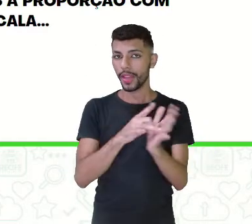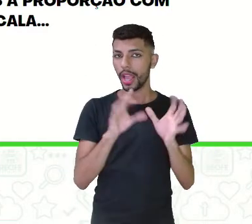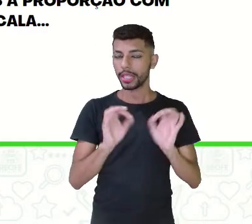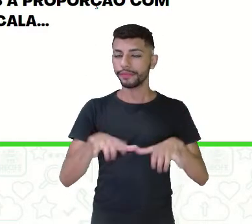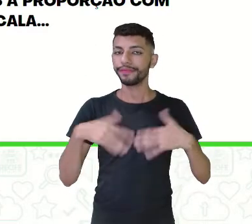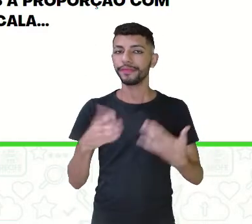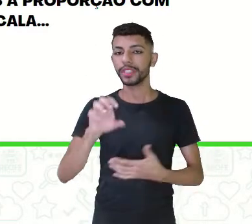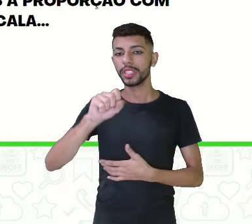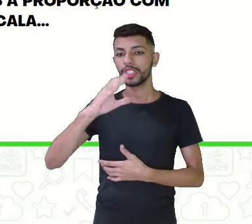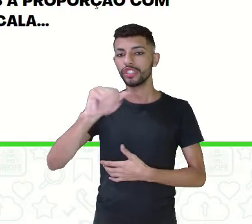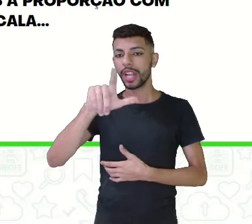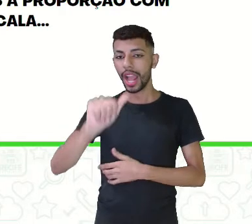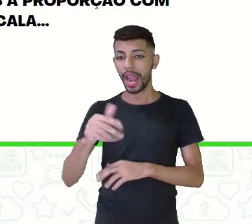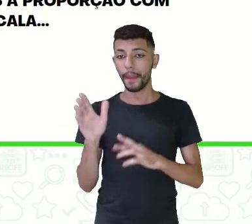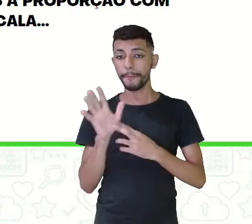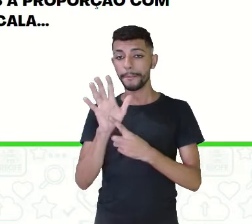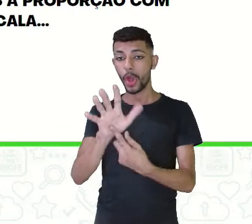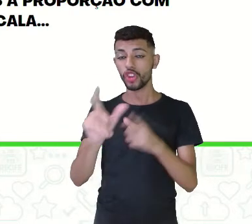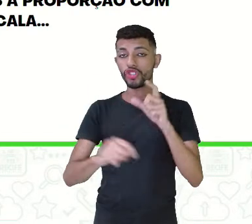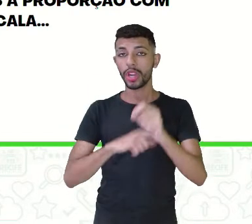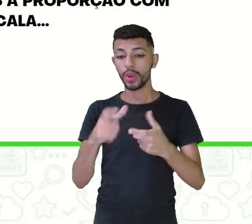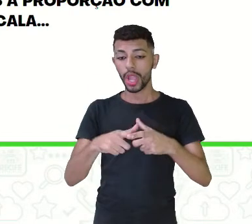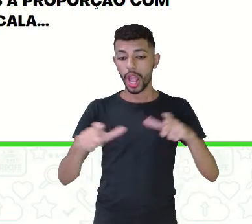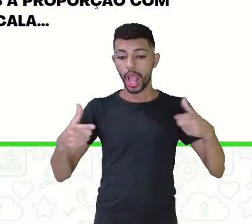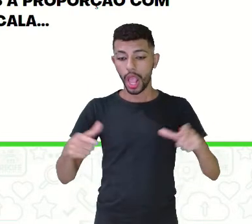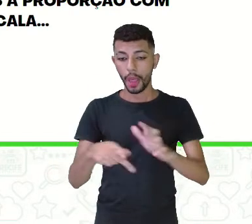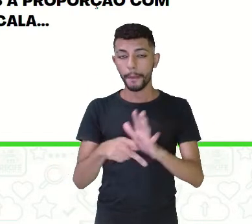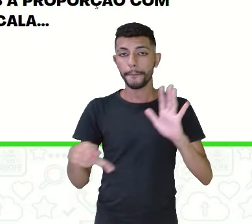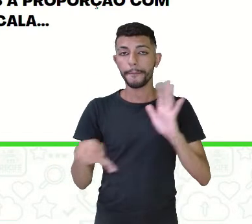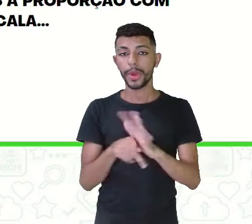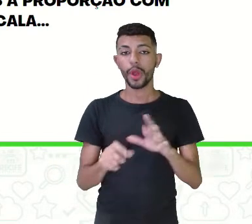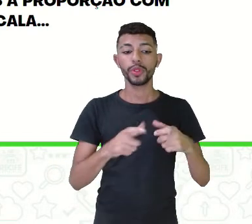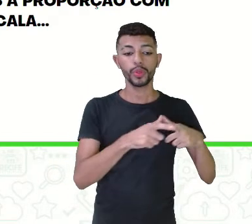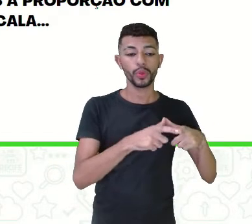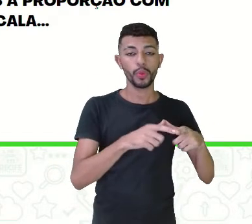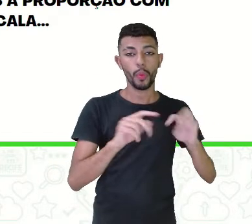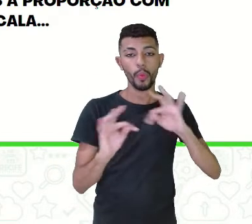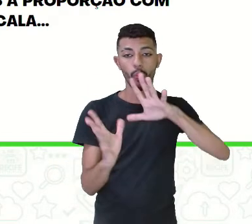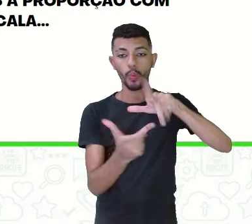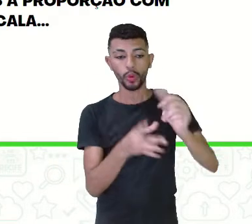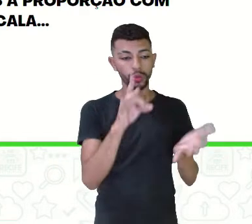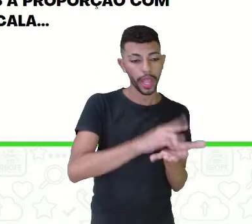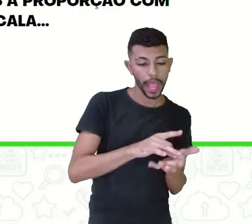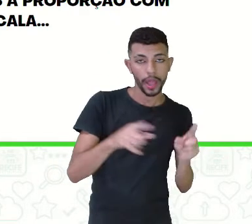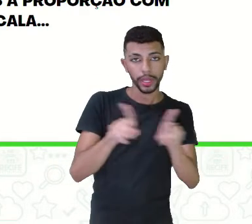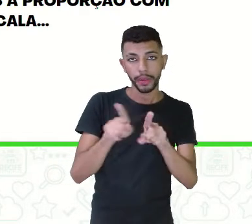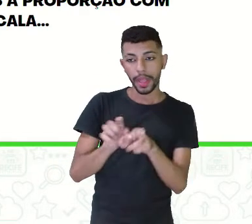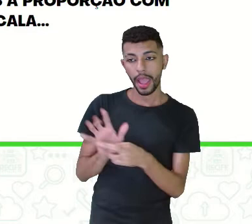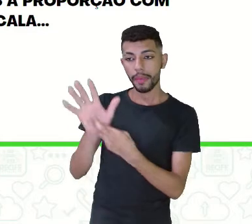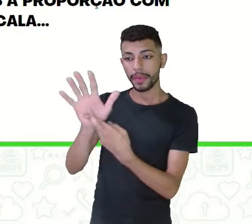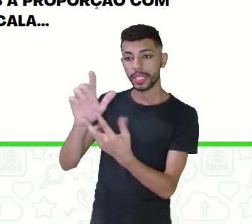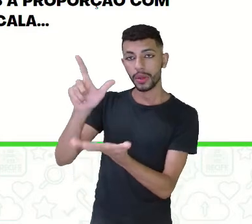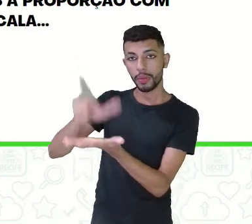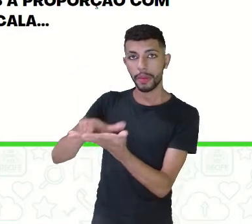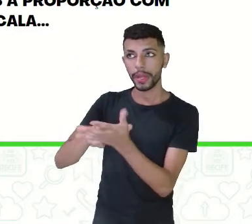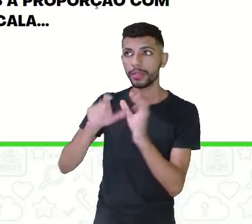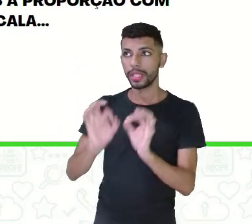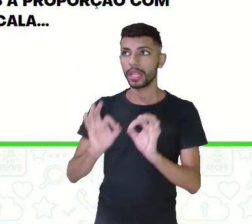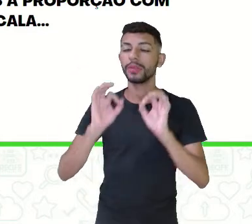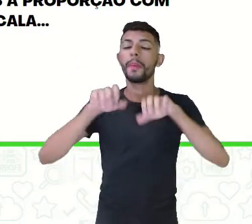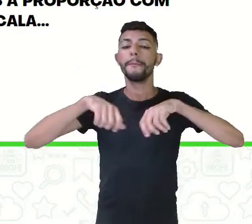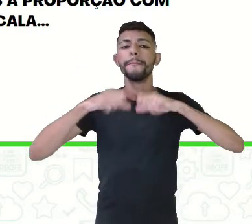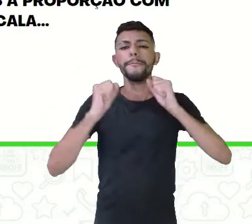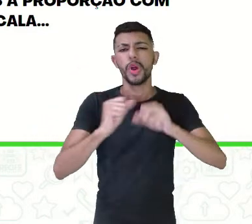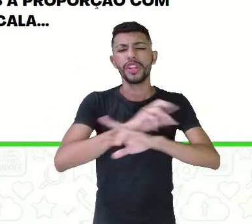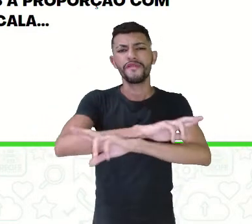escala mostra a proporção que existe entre o mundo real e a representação do papel. Pode ser milhares